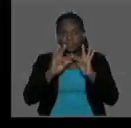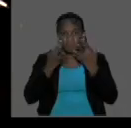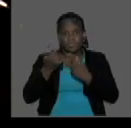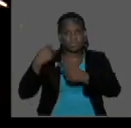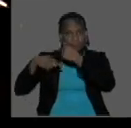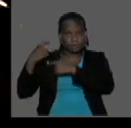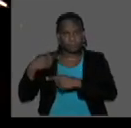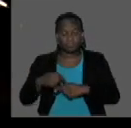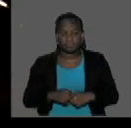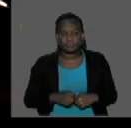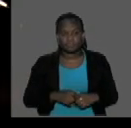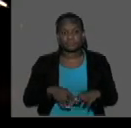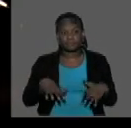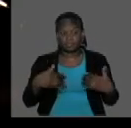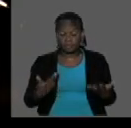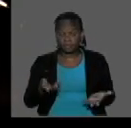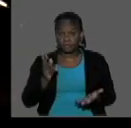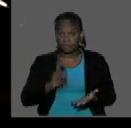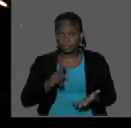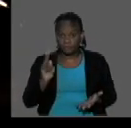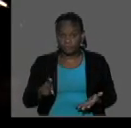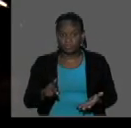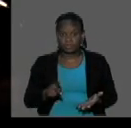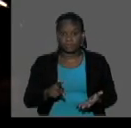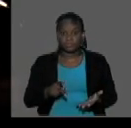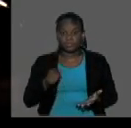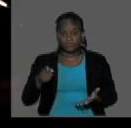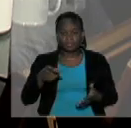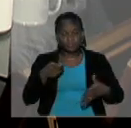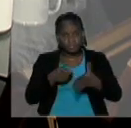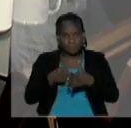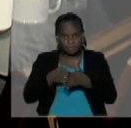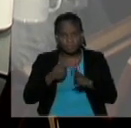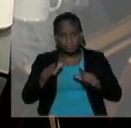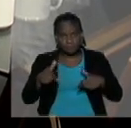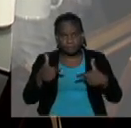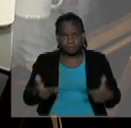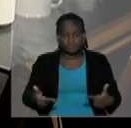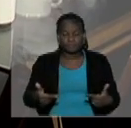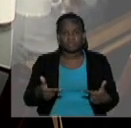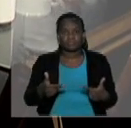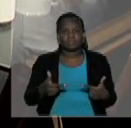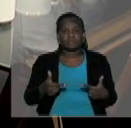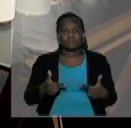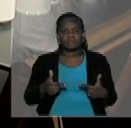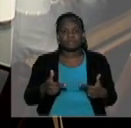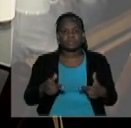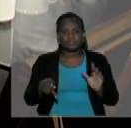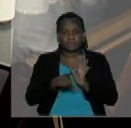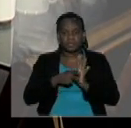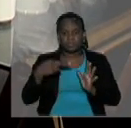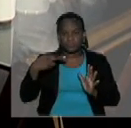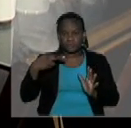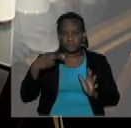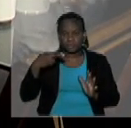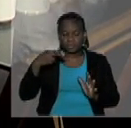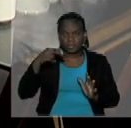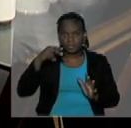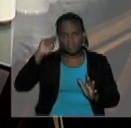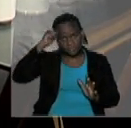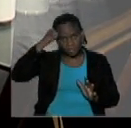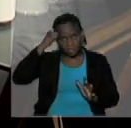ancestralidade. Então, professor, o senhor é um militante e um ativista da questão